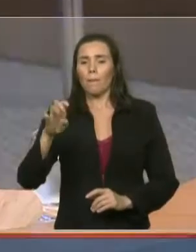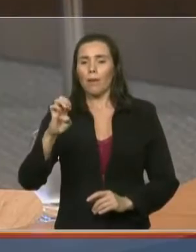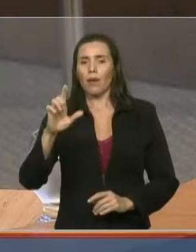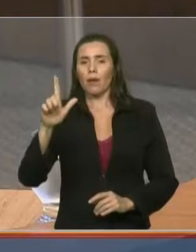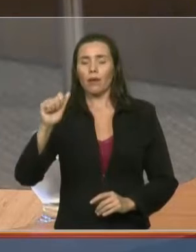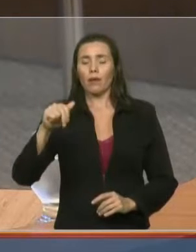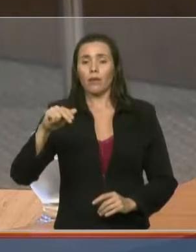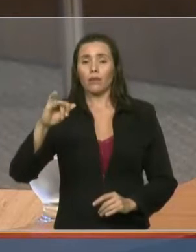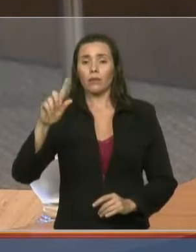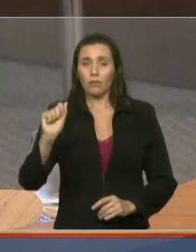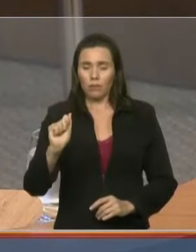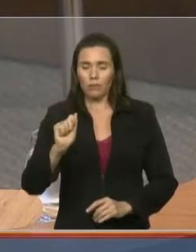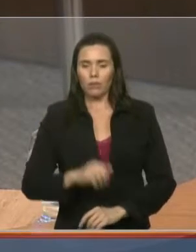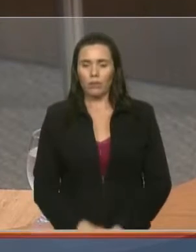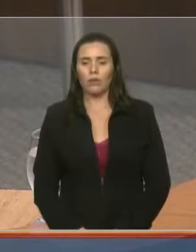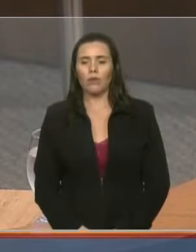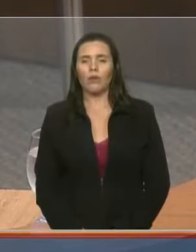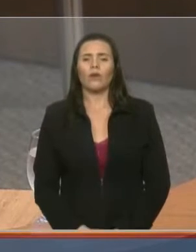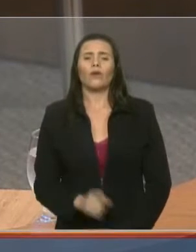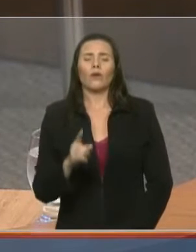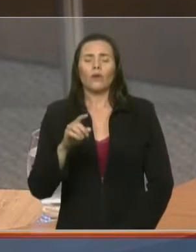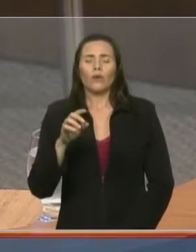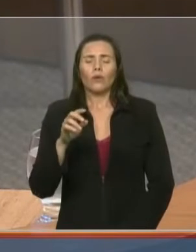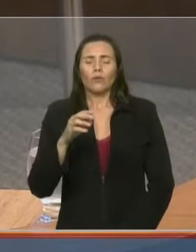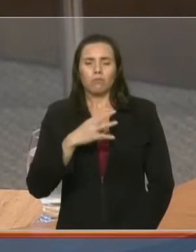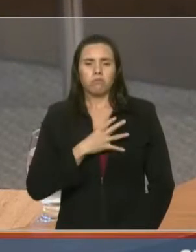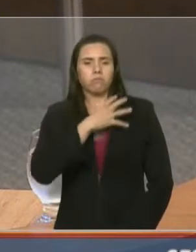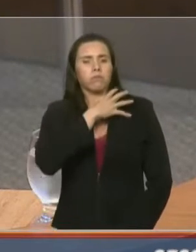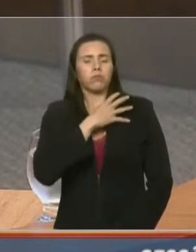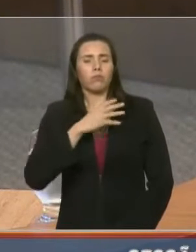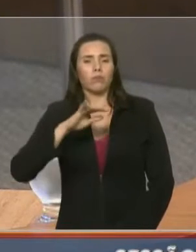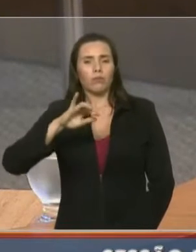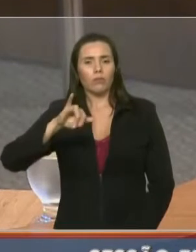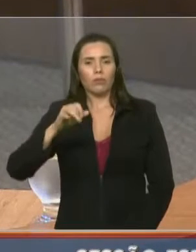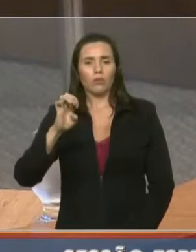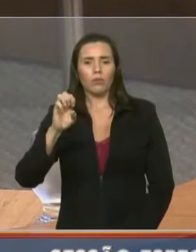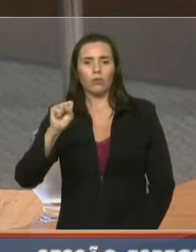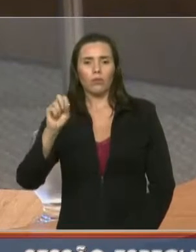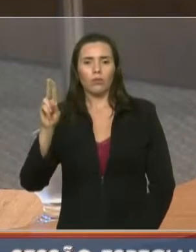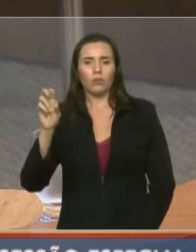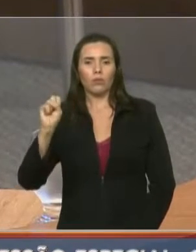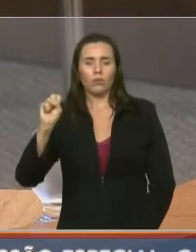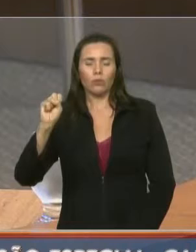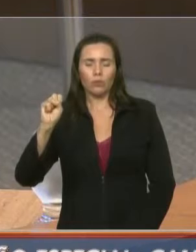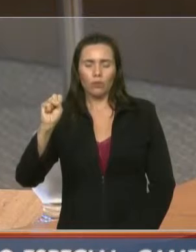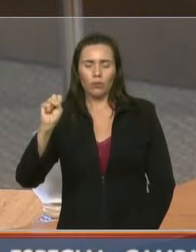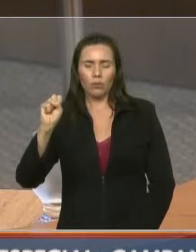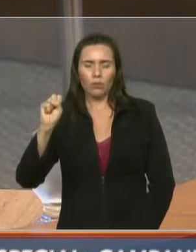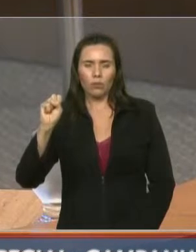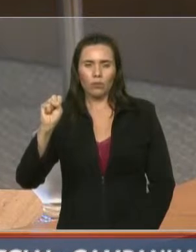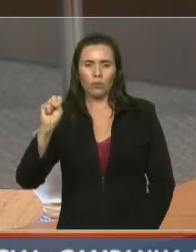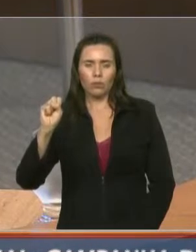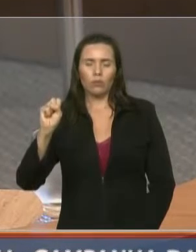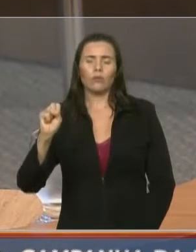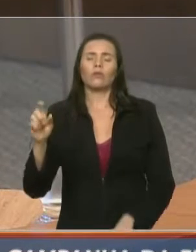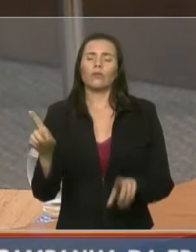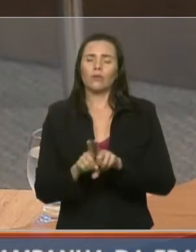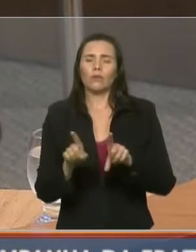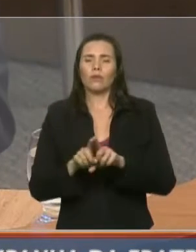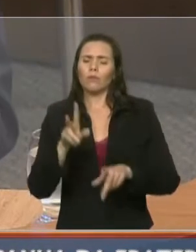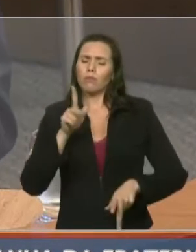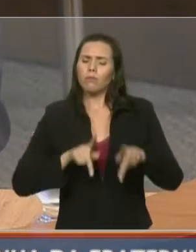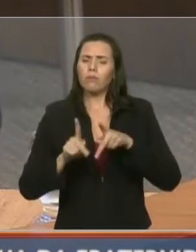Coronel Jesus, aqui presente. E cumprimentar o povo de Deus que veio para esta casa participar